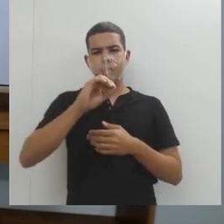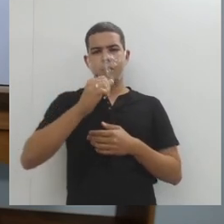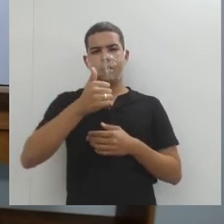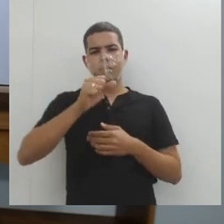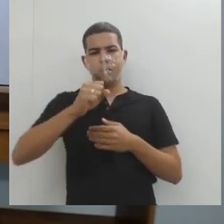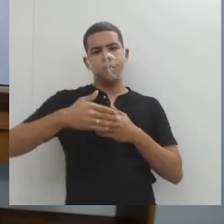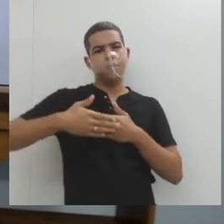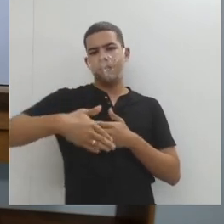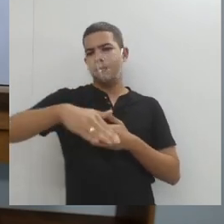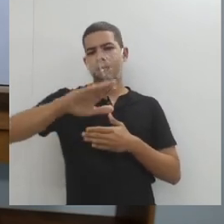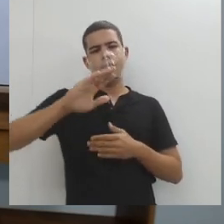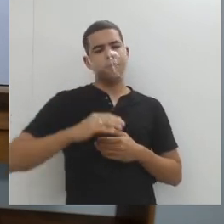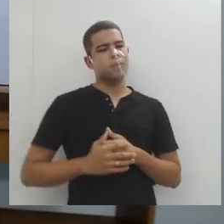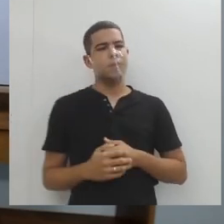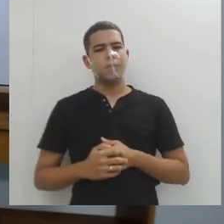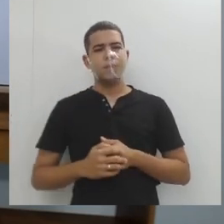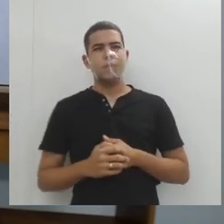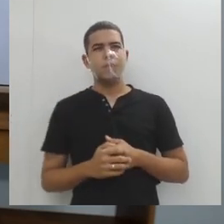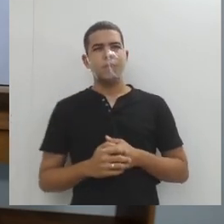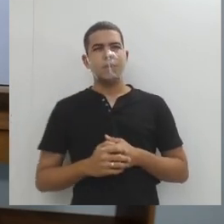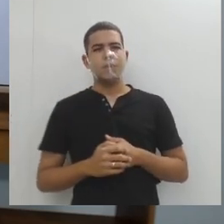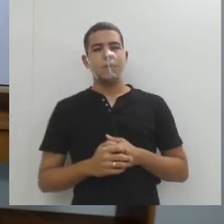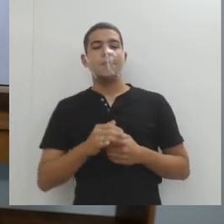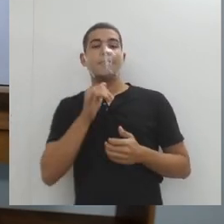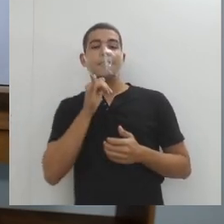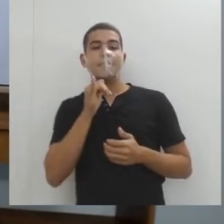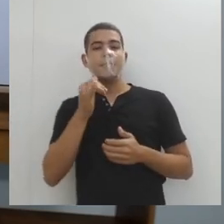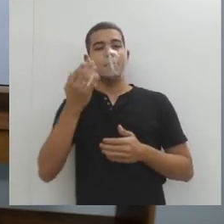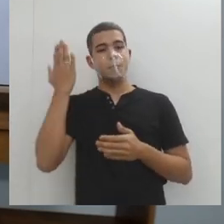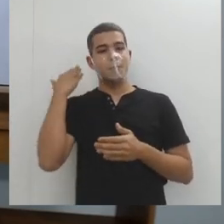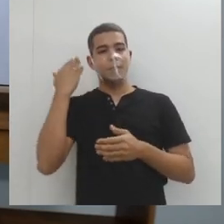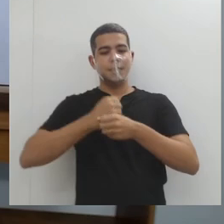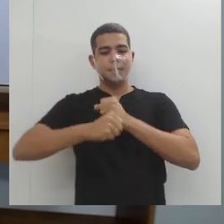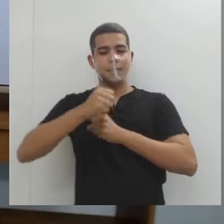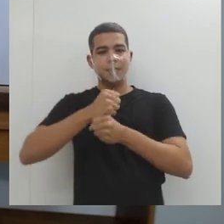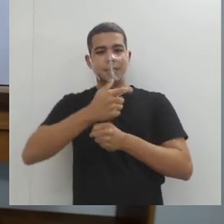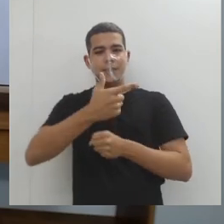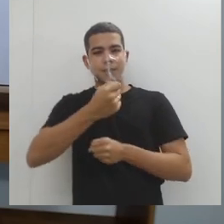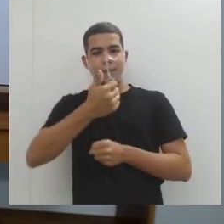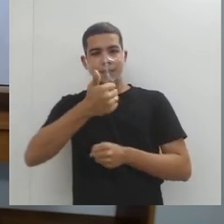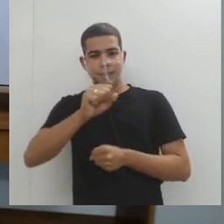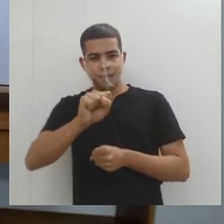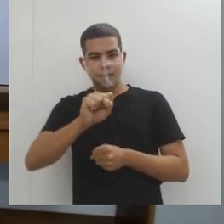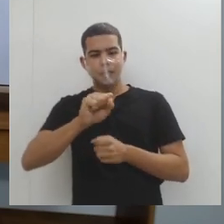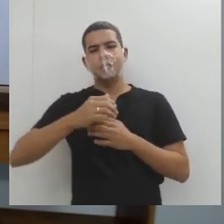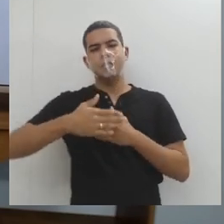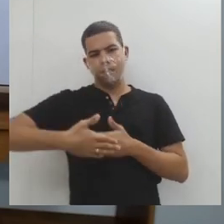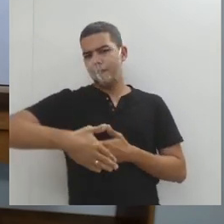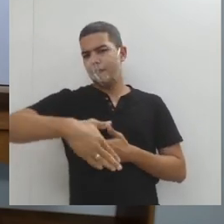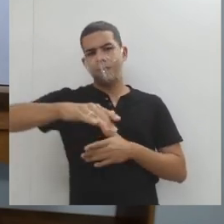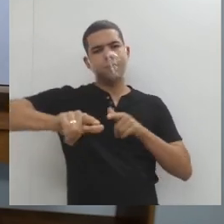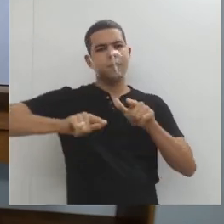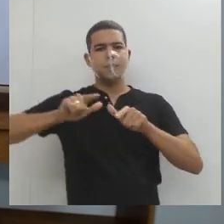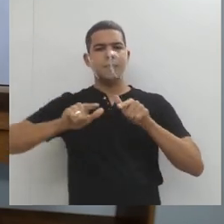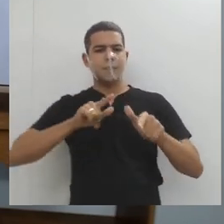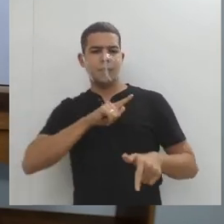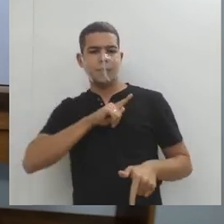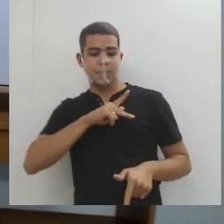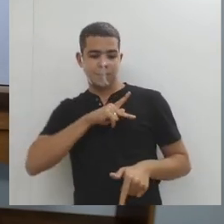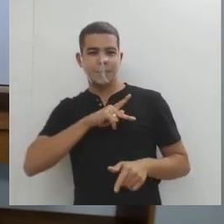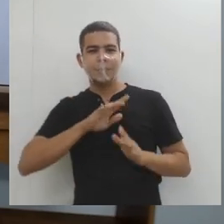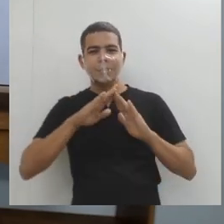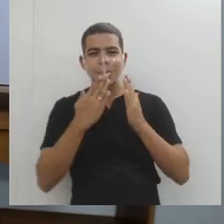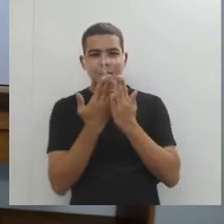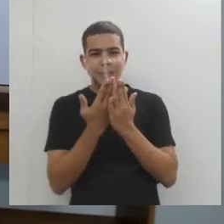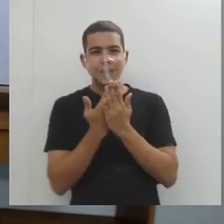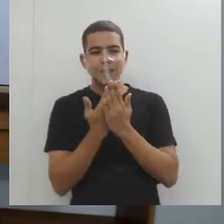trabalho no ginásio pernambucano desde 2018. 2018 foi o ano que eu comecei, só que eu ainda permaneço trabalhando lá. Eu ainda não saí, não mudei de